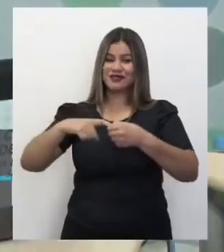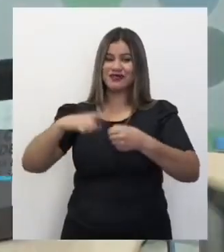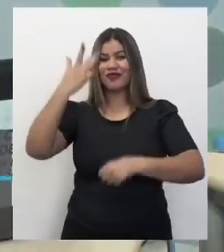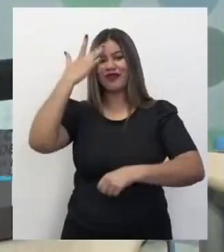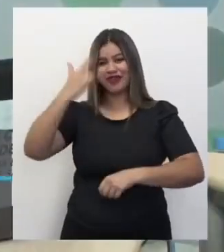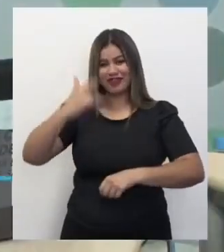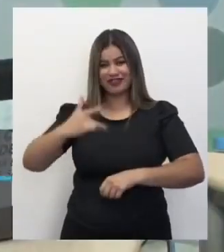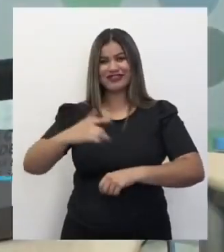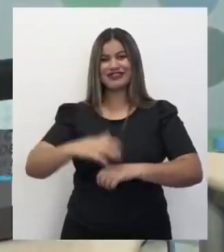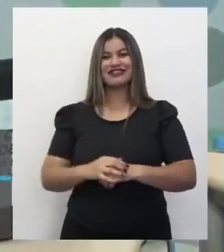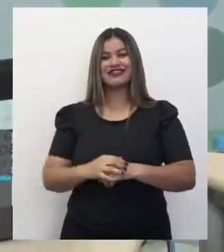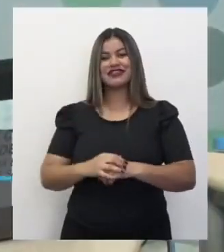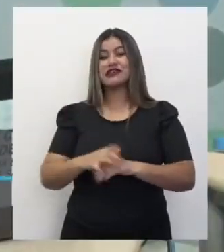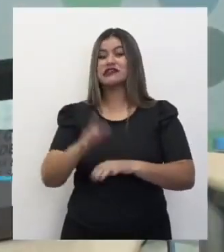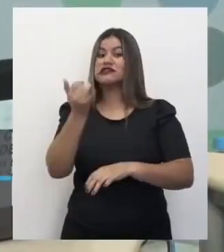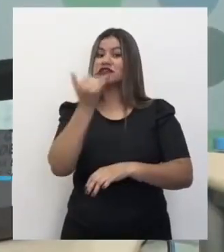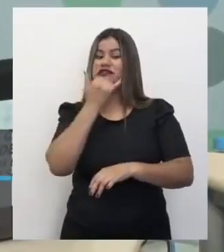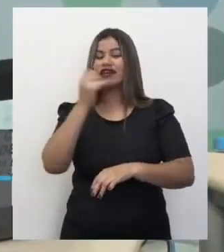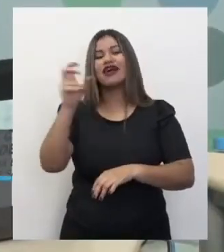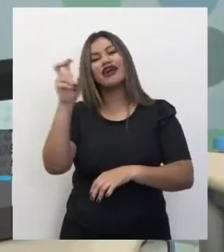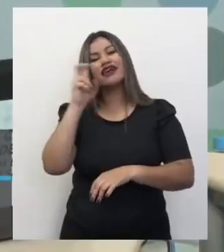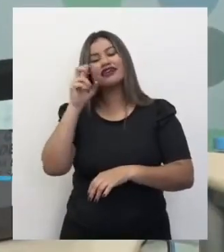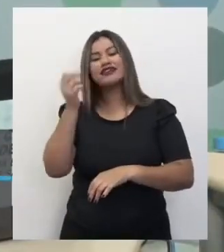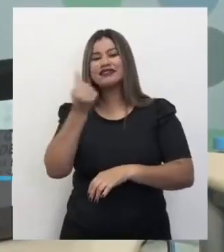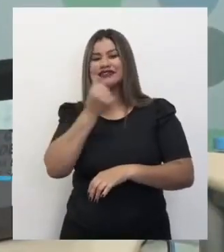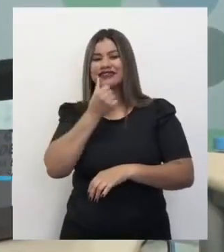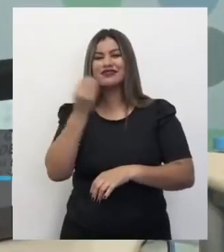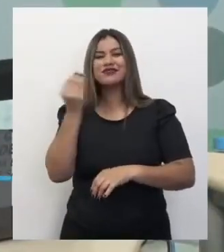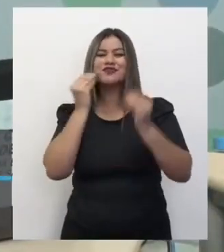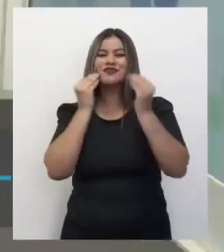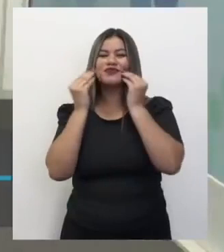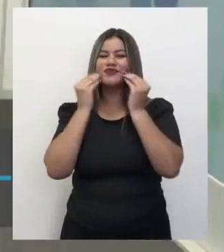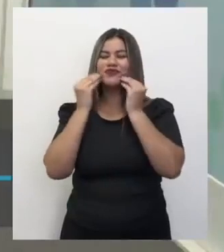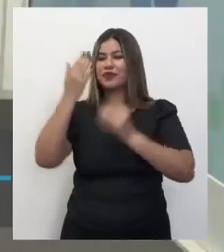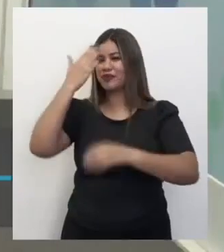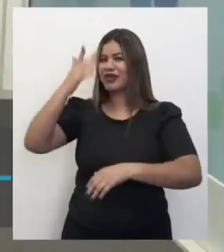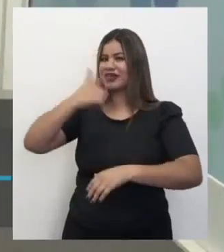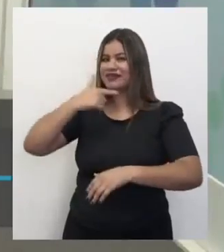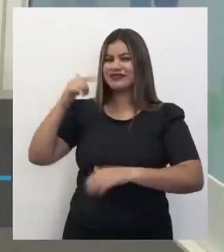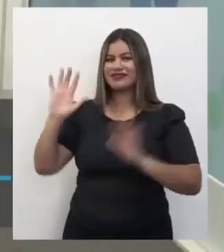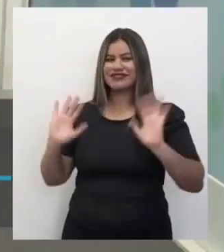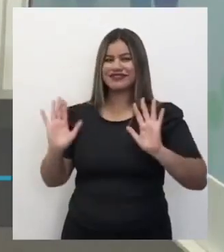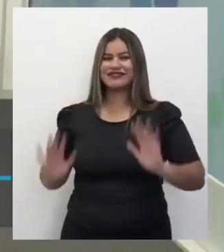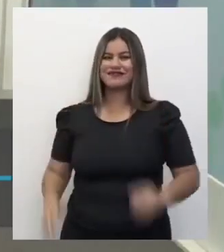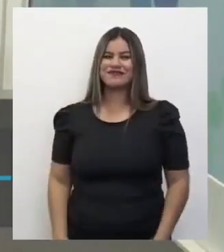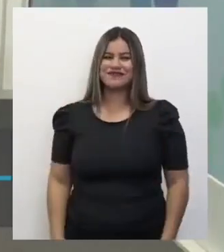amanhã. Amanhã não, quinta e sexta. Um beijo, obrigada, Boca. Nada.